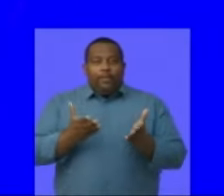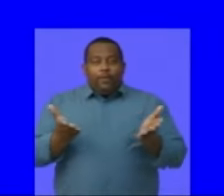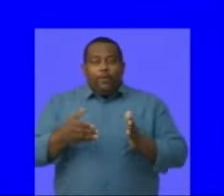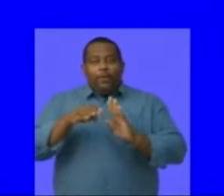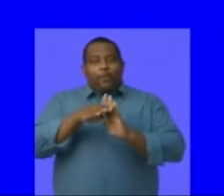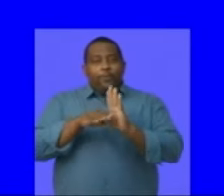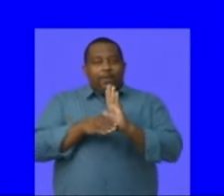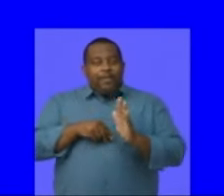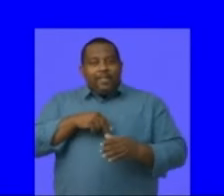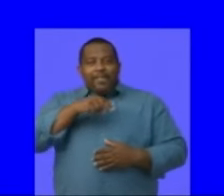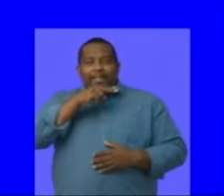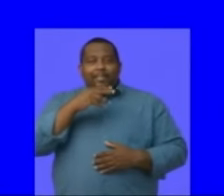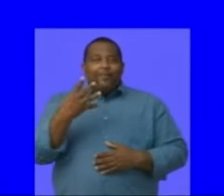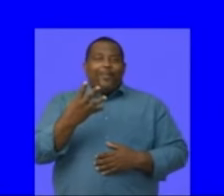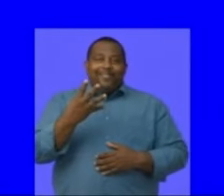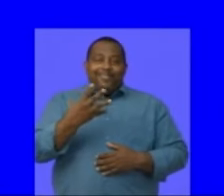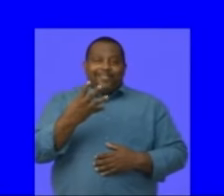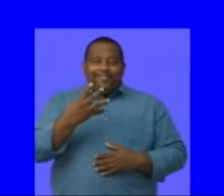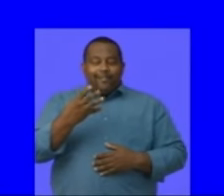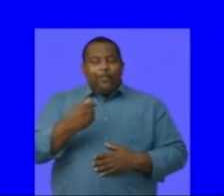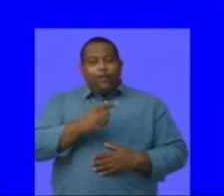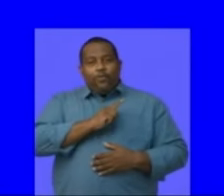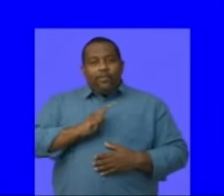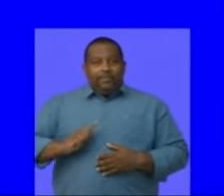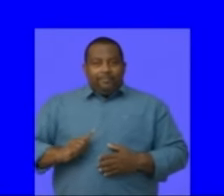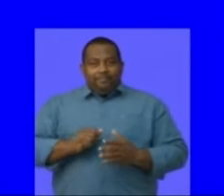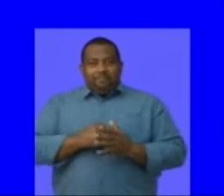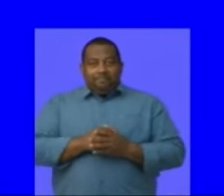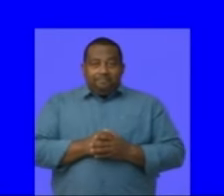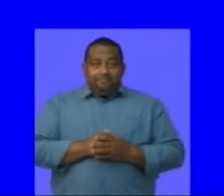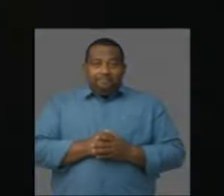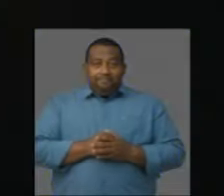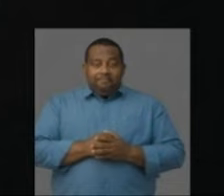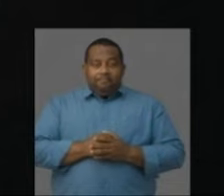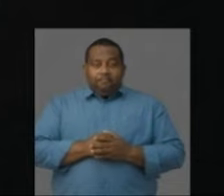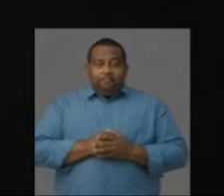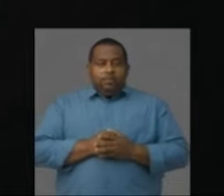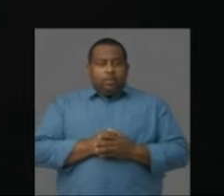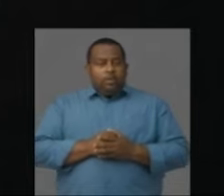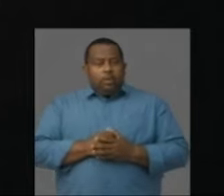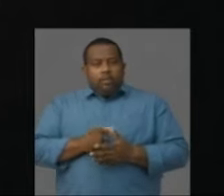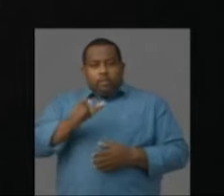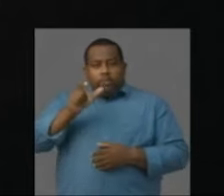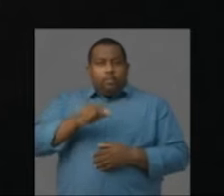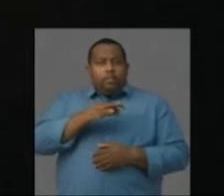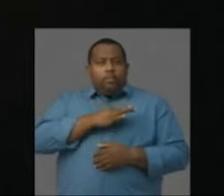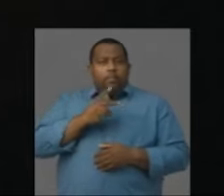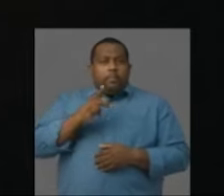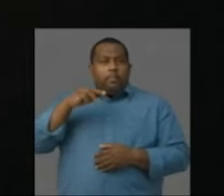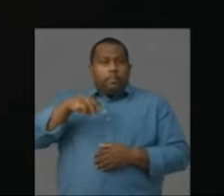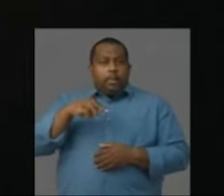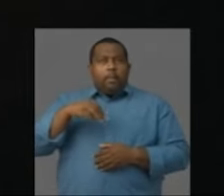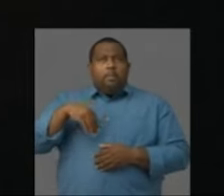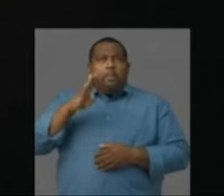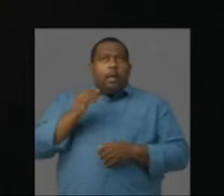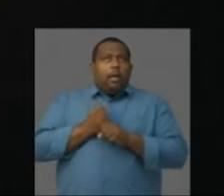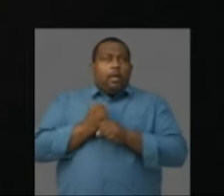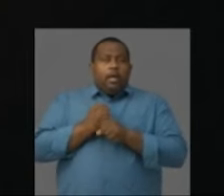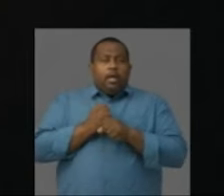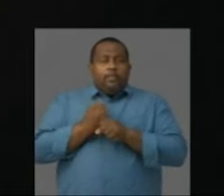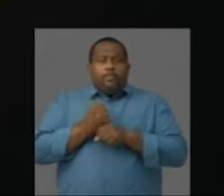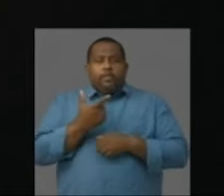Começa agora o programa de ACM Neto 44 Governador. Sou policial militar há mais de 20